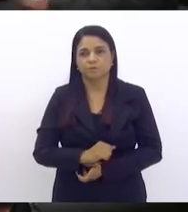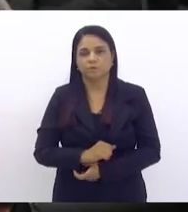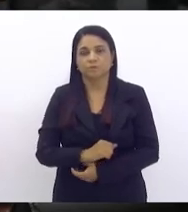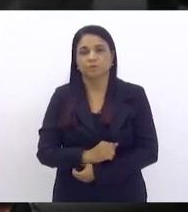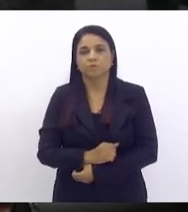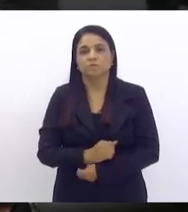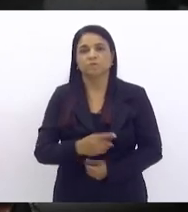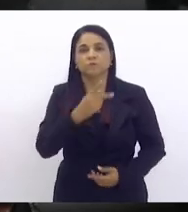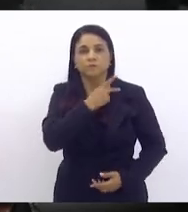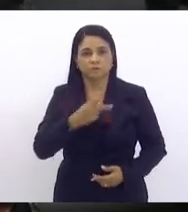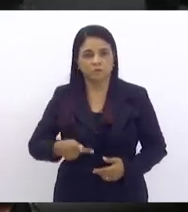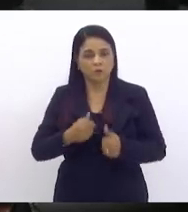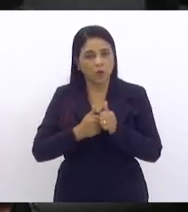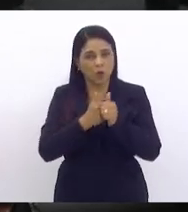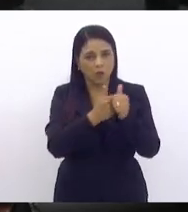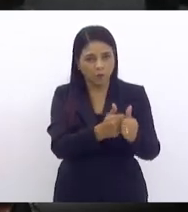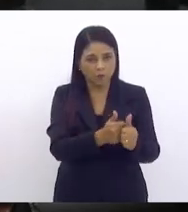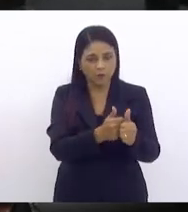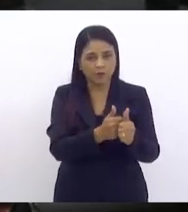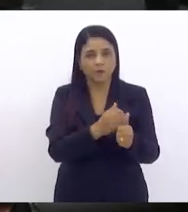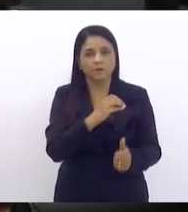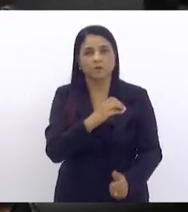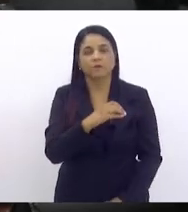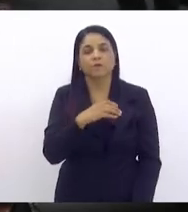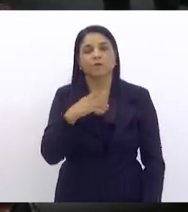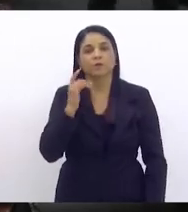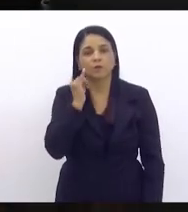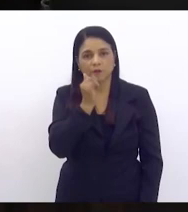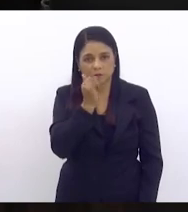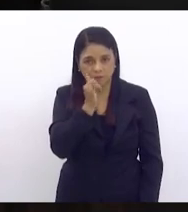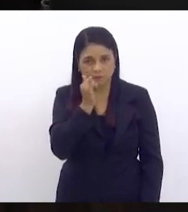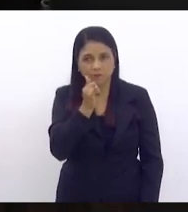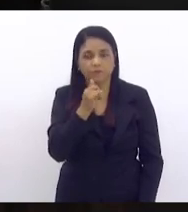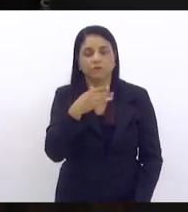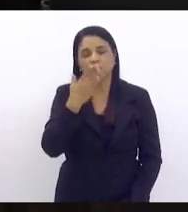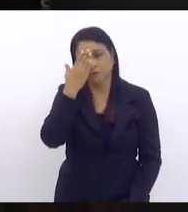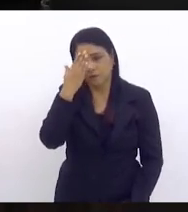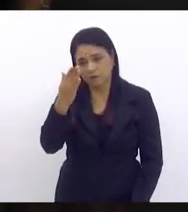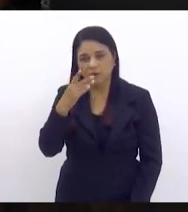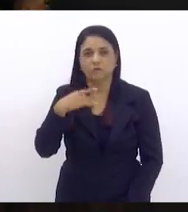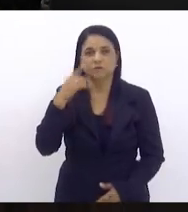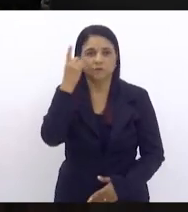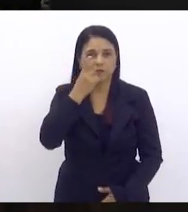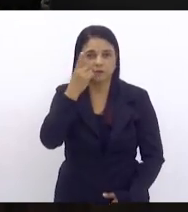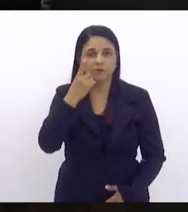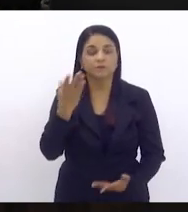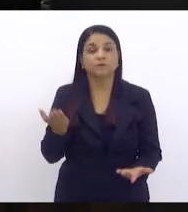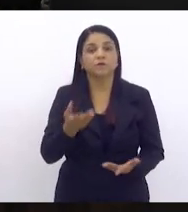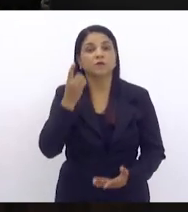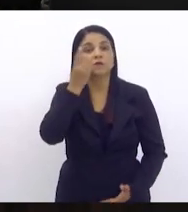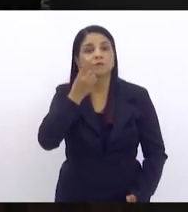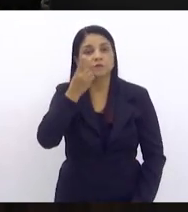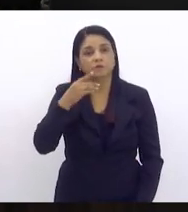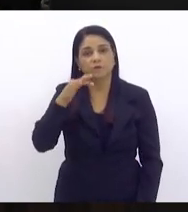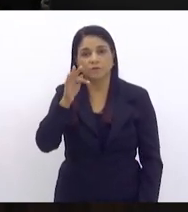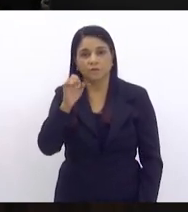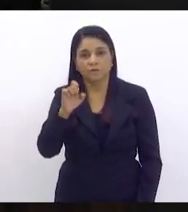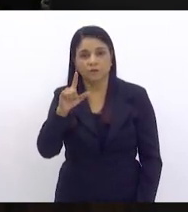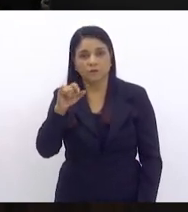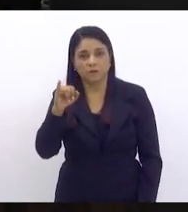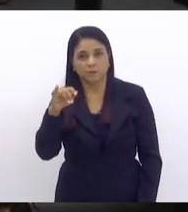Presidente, eu acompanho o relator. Obrigado, deputado Fred. Deputado Felipe Pinho Raves.